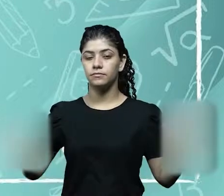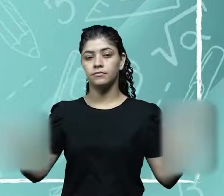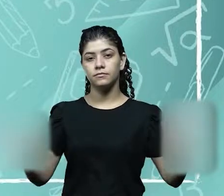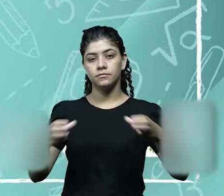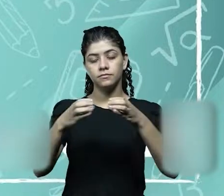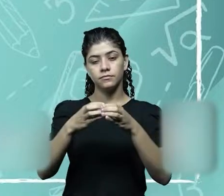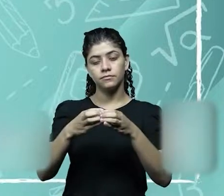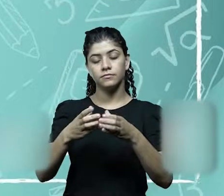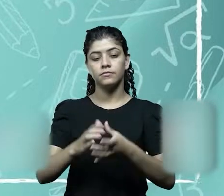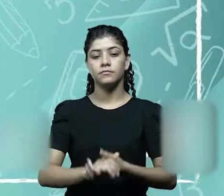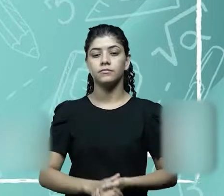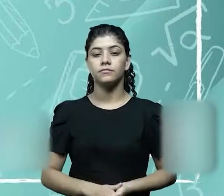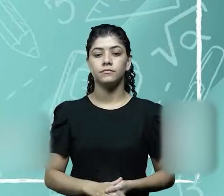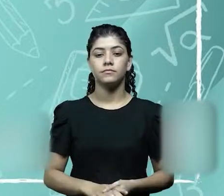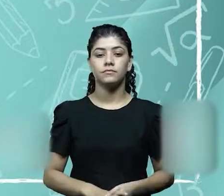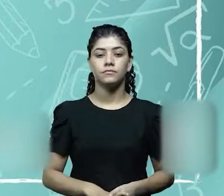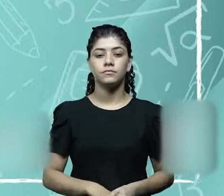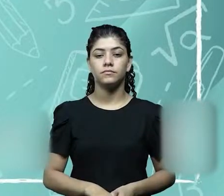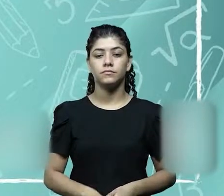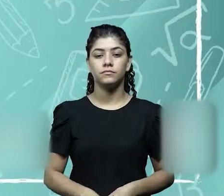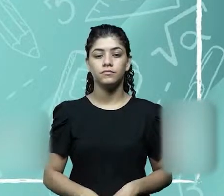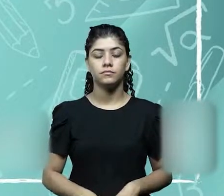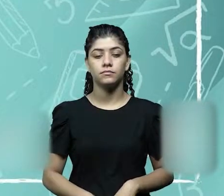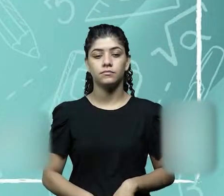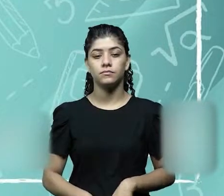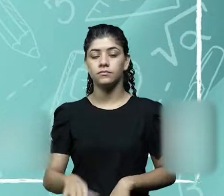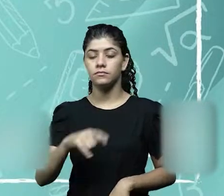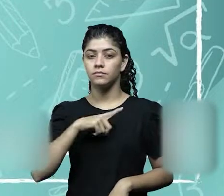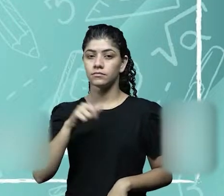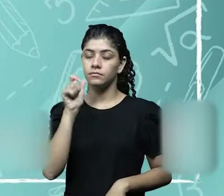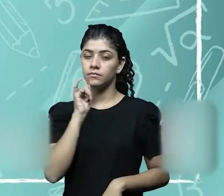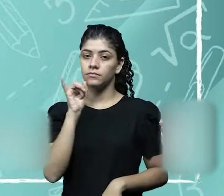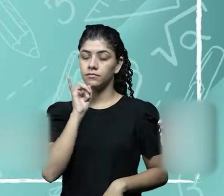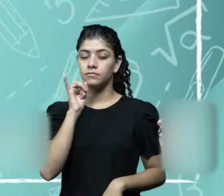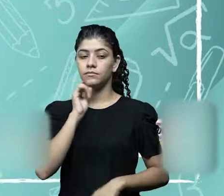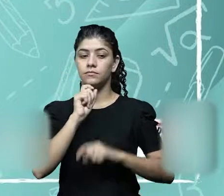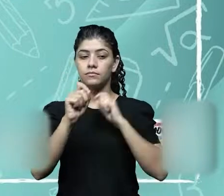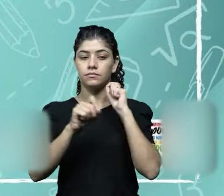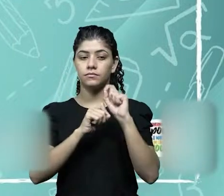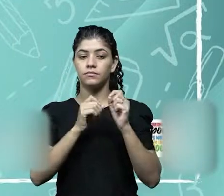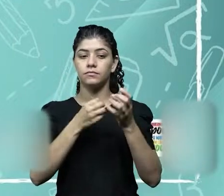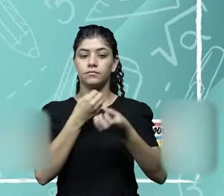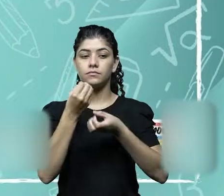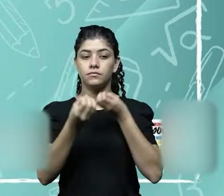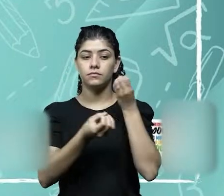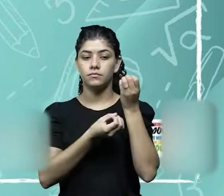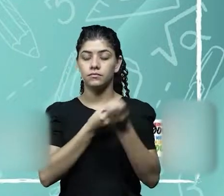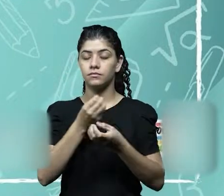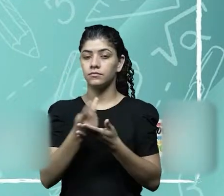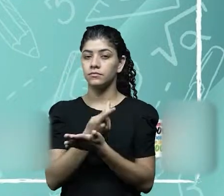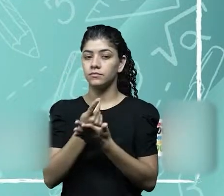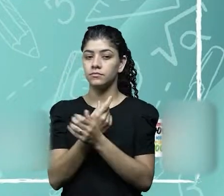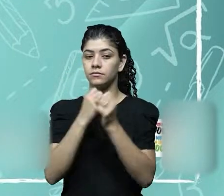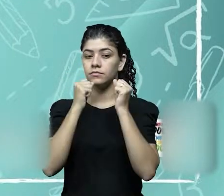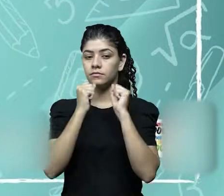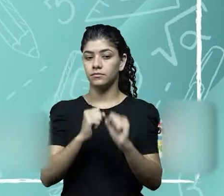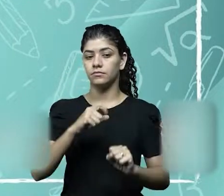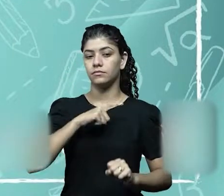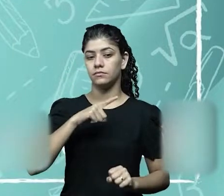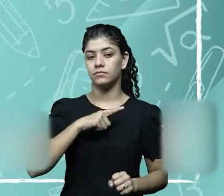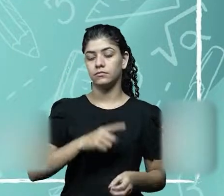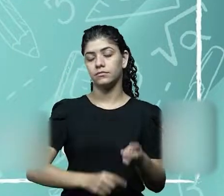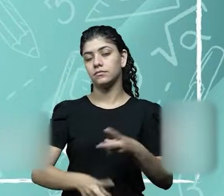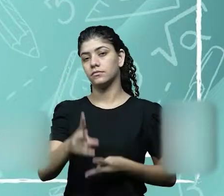sistemáticos ou erros aleatórios. Aqui nós temos um exemplo, tá, de como este erro ele pode